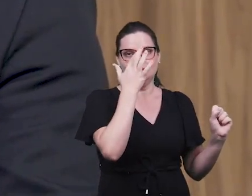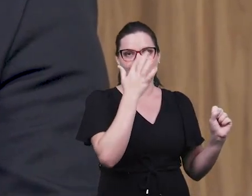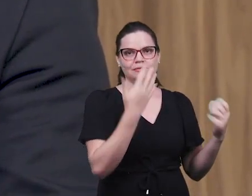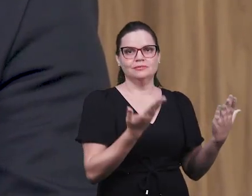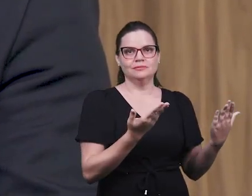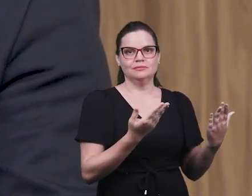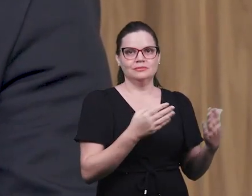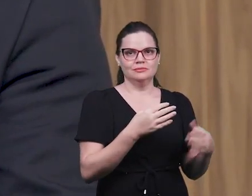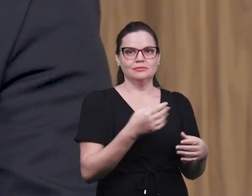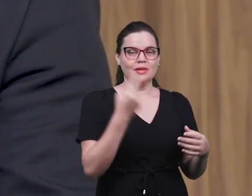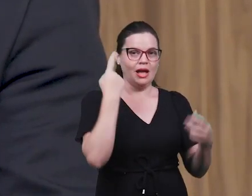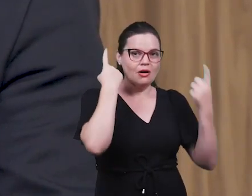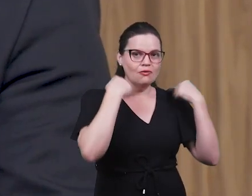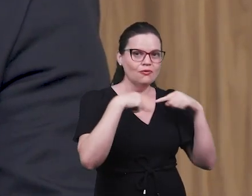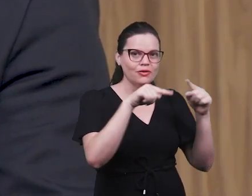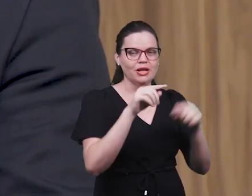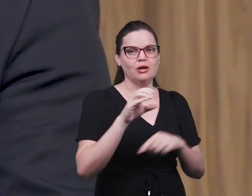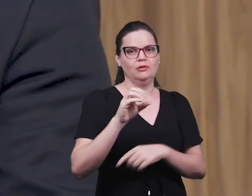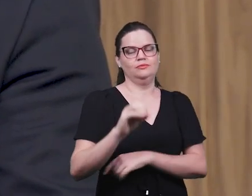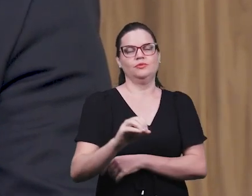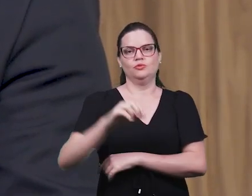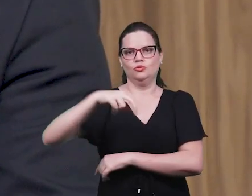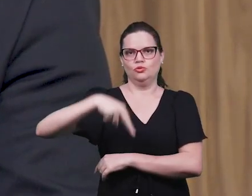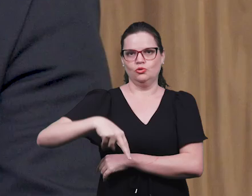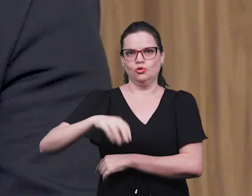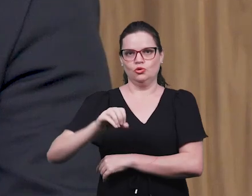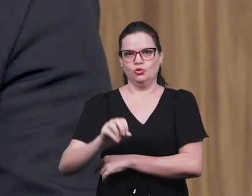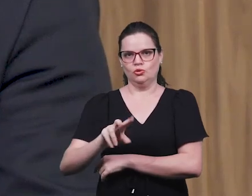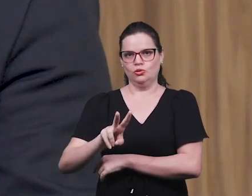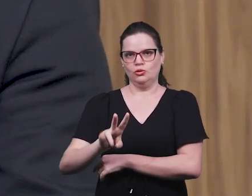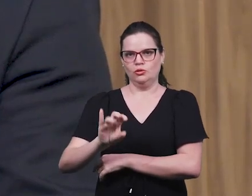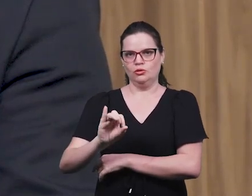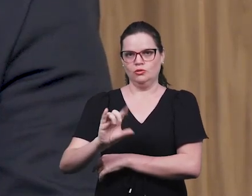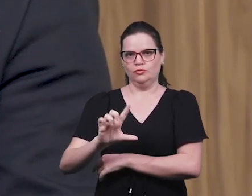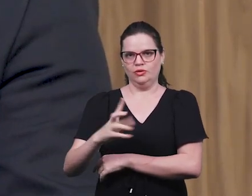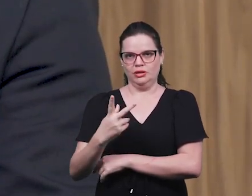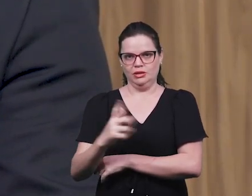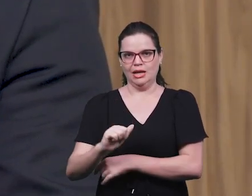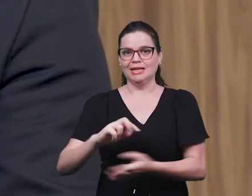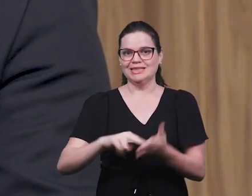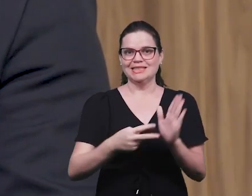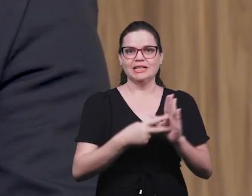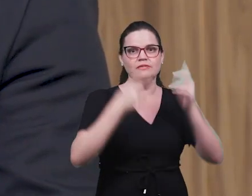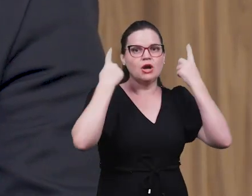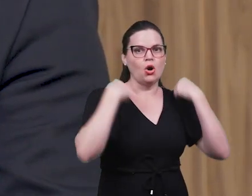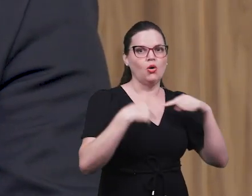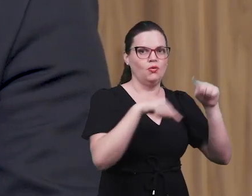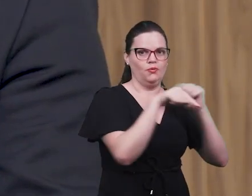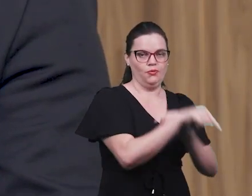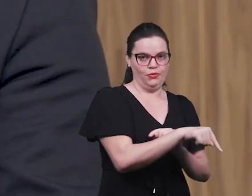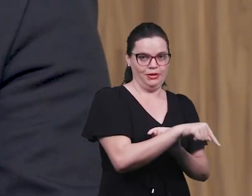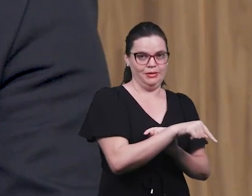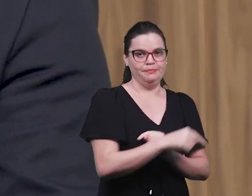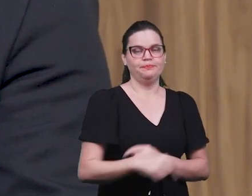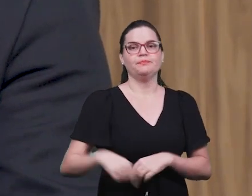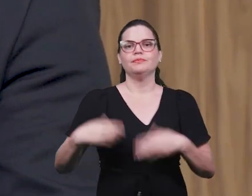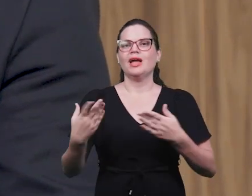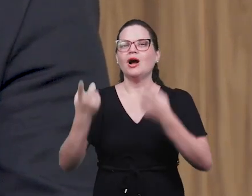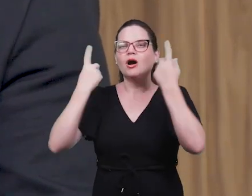os mistérios. Ela conhece os mistérios. A ovelha de Jesus. Aqui, esse mistério,